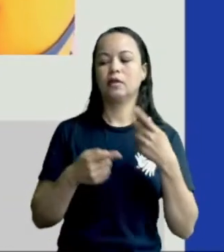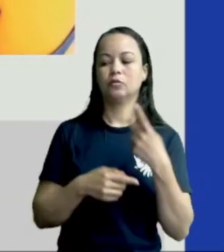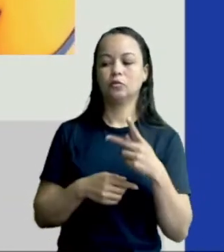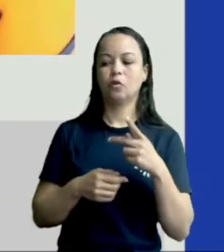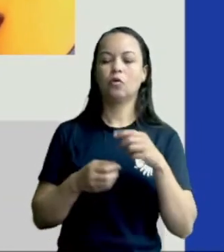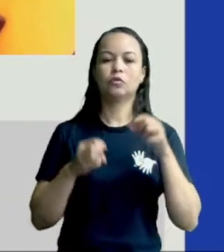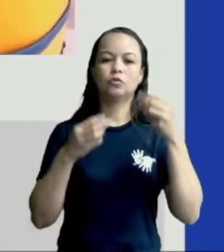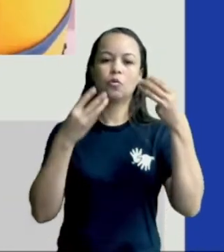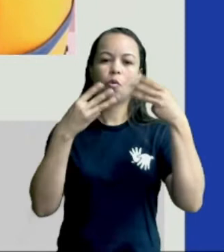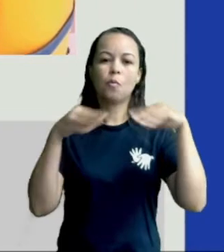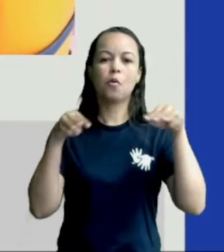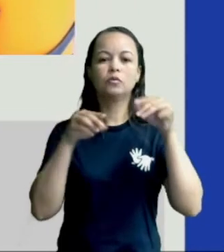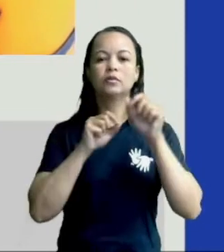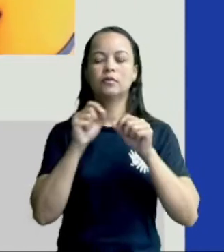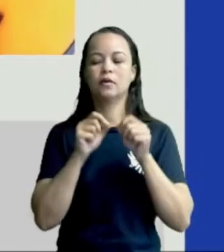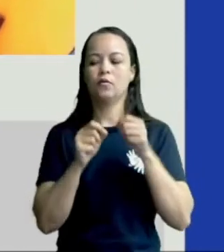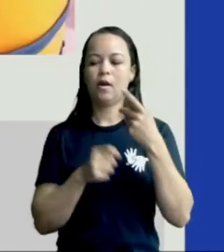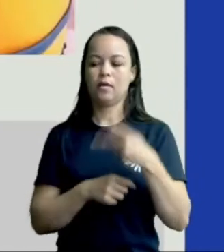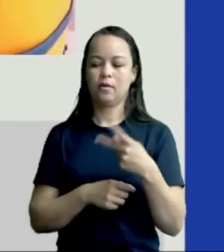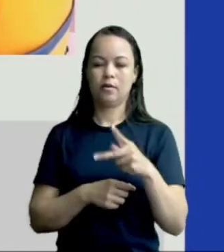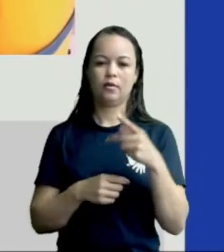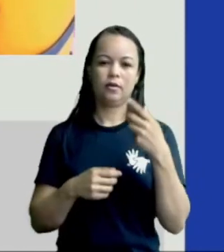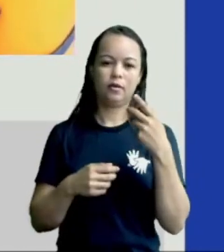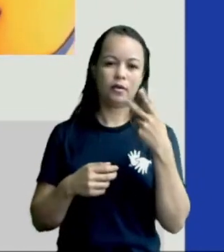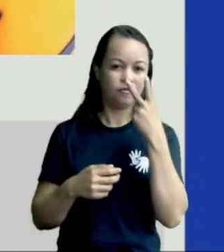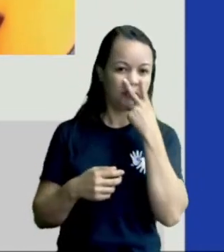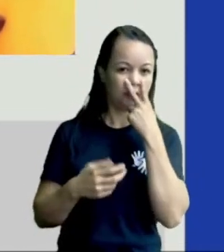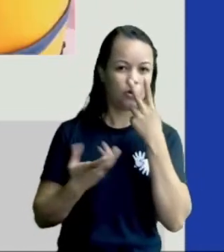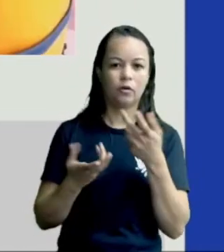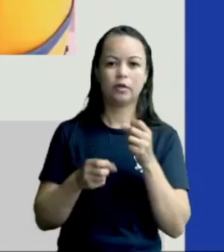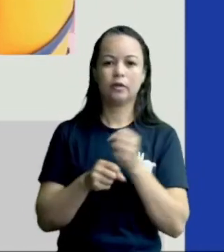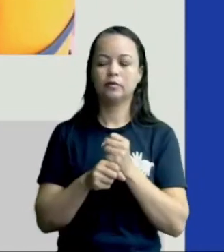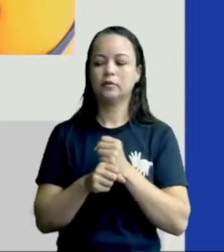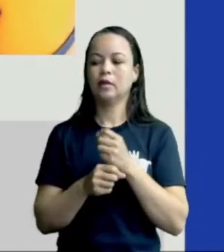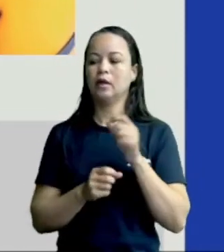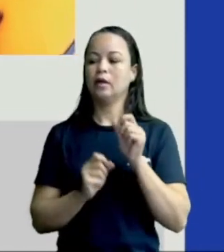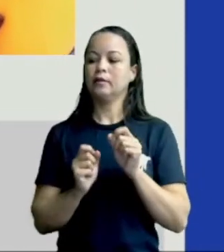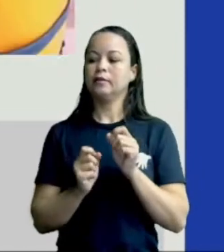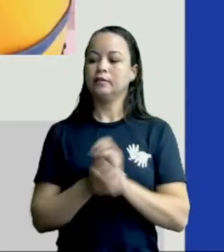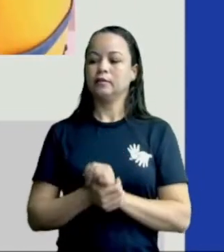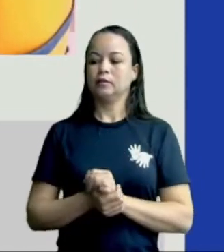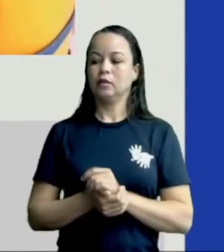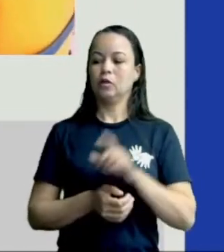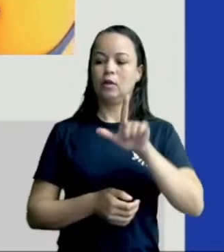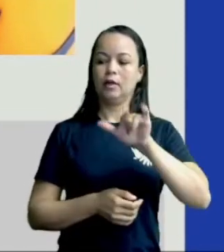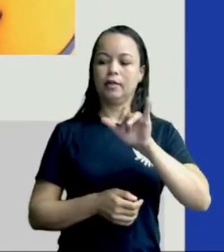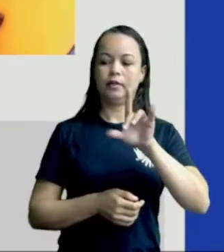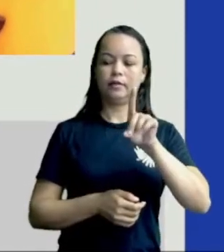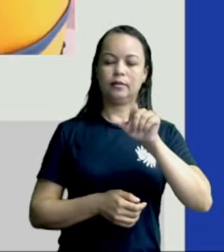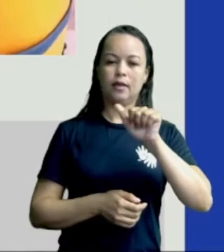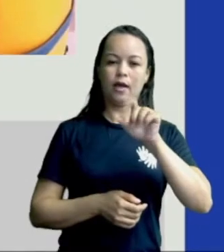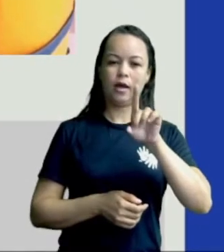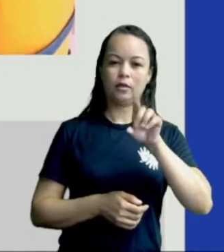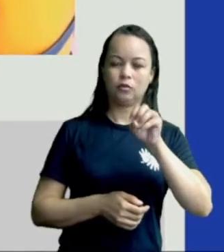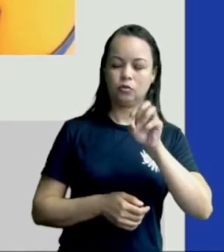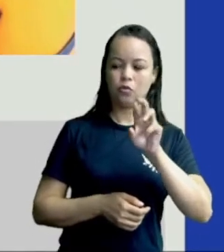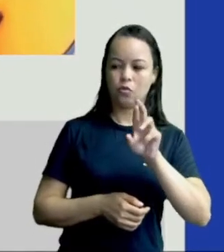Vitória. Transcrito na página 7 da edição O Lidador, de 3 de agosto de